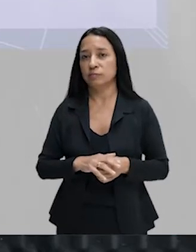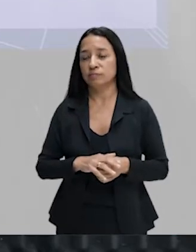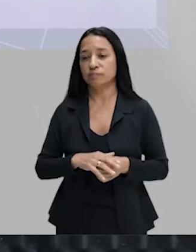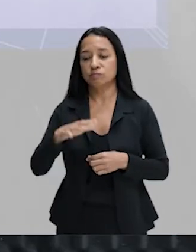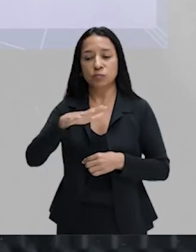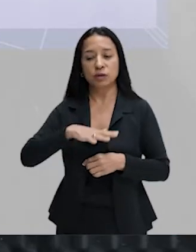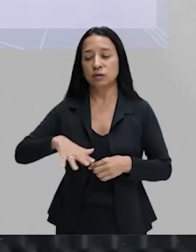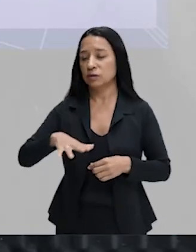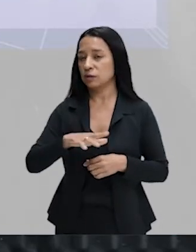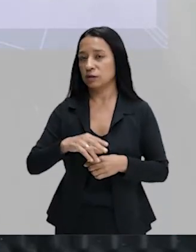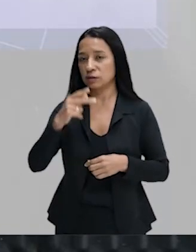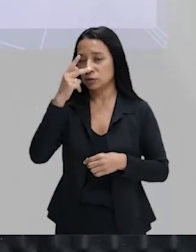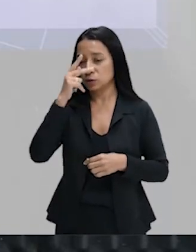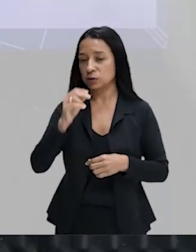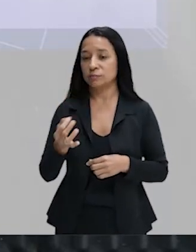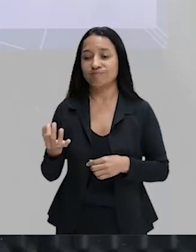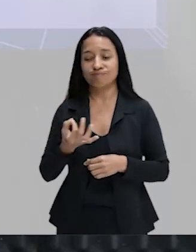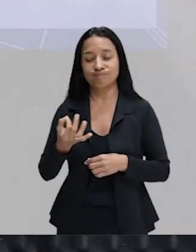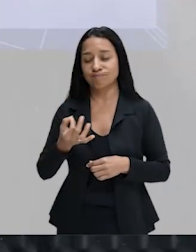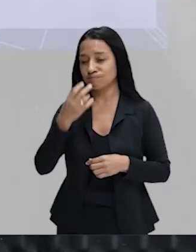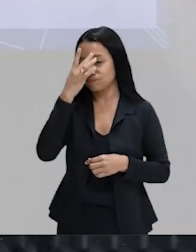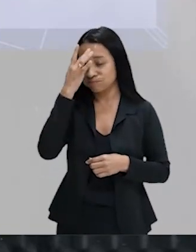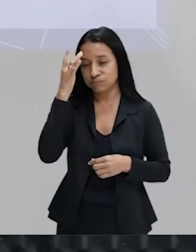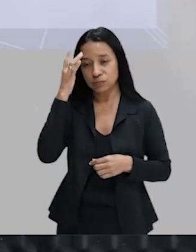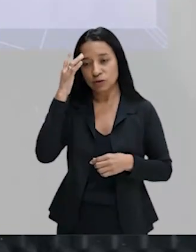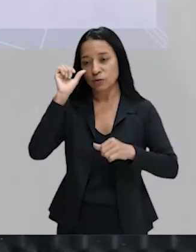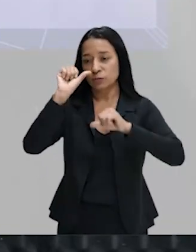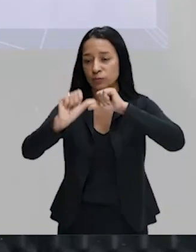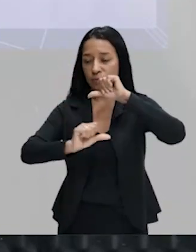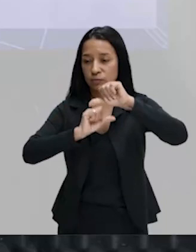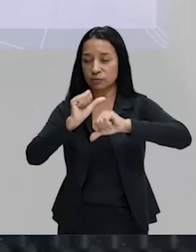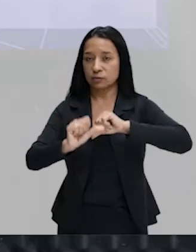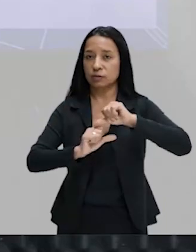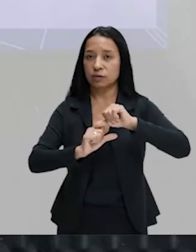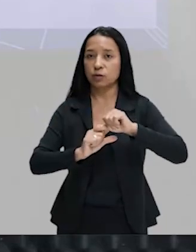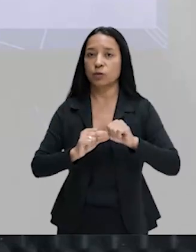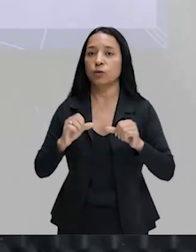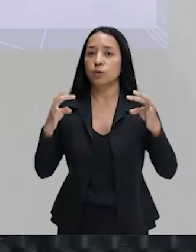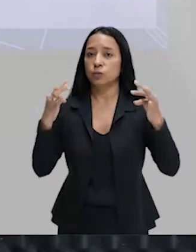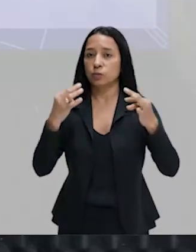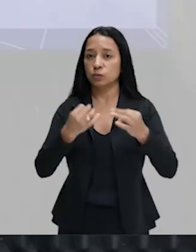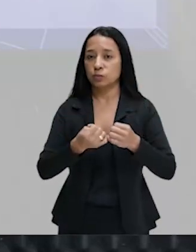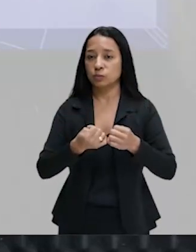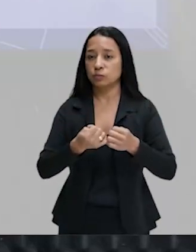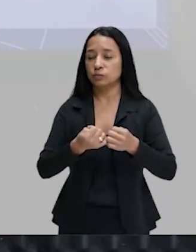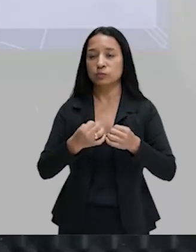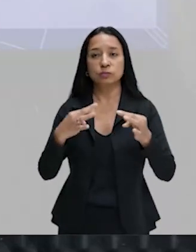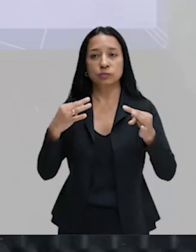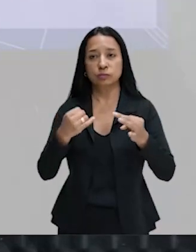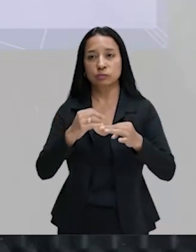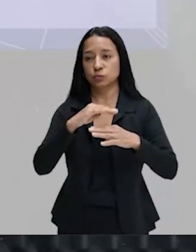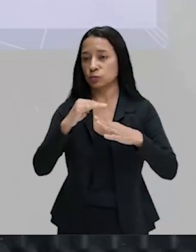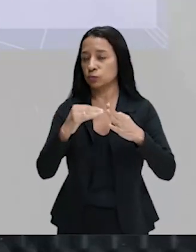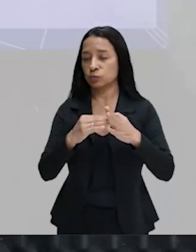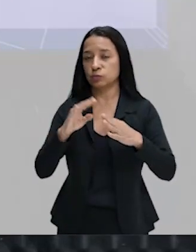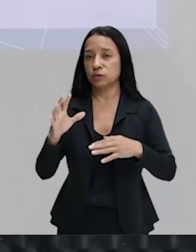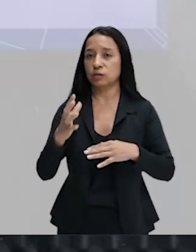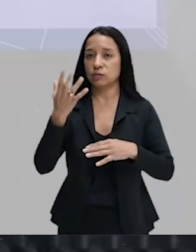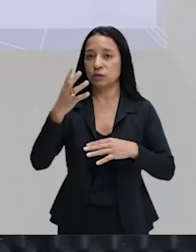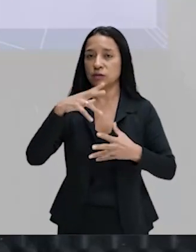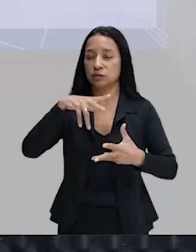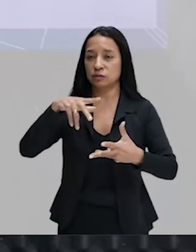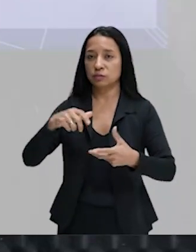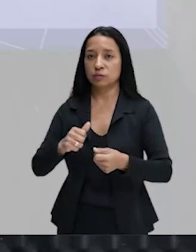mudar. Tá? Então, tudo que acontece no mundo, né? Por que eu estou falando de Covid? Porque é um fato que acaba sendo